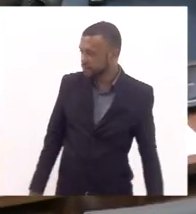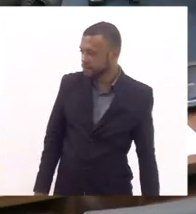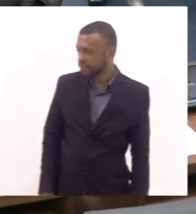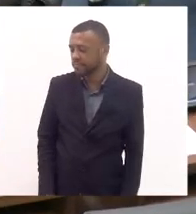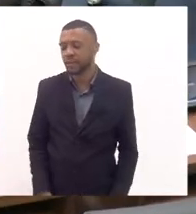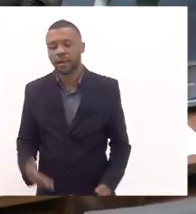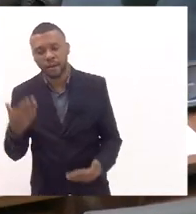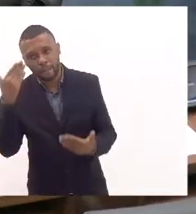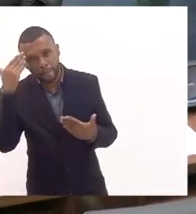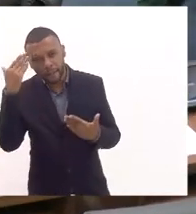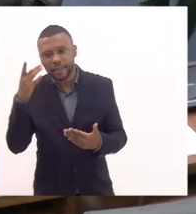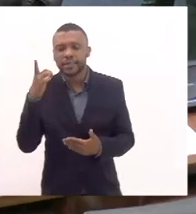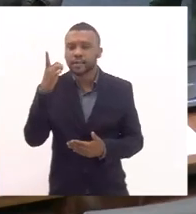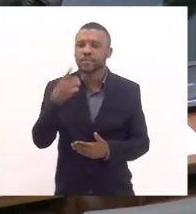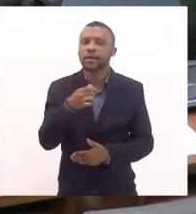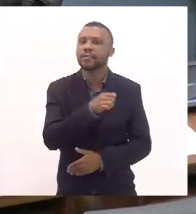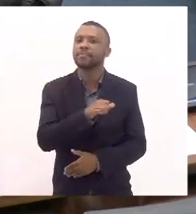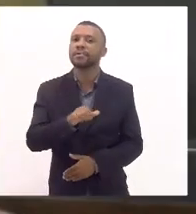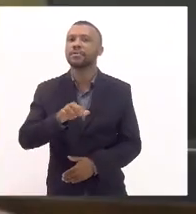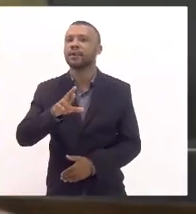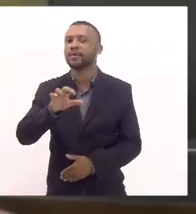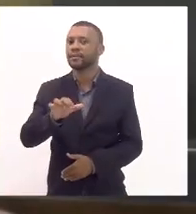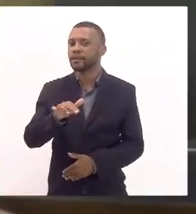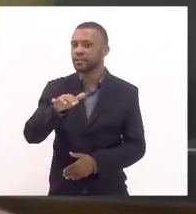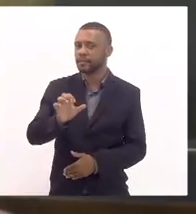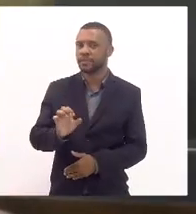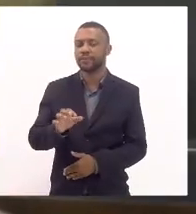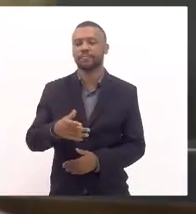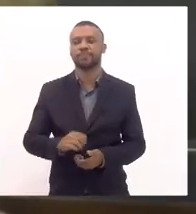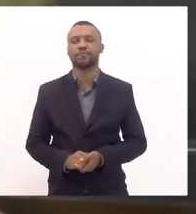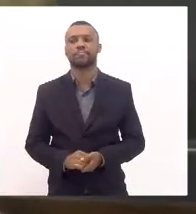e obrigado Deputado primeira Rejane deputado